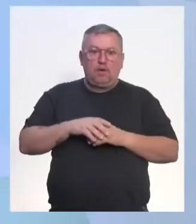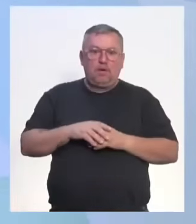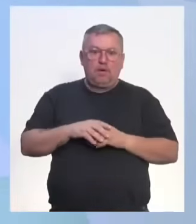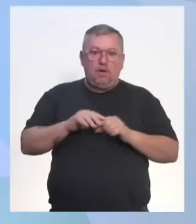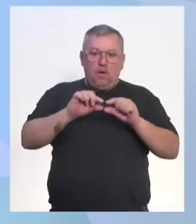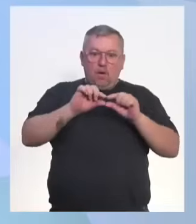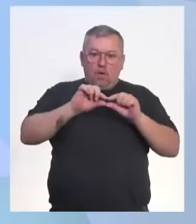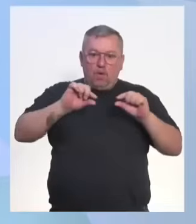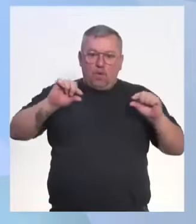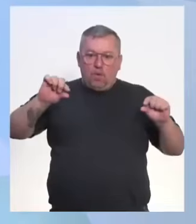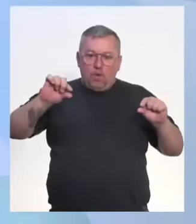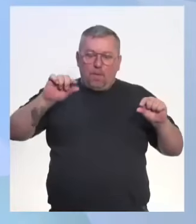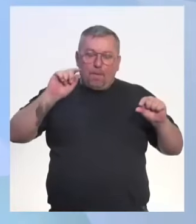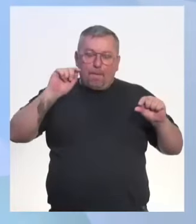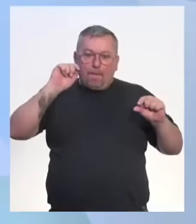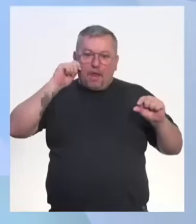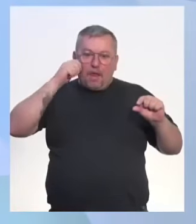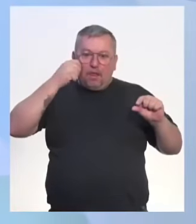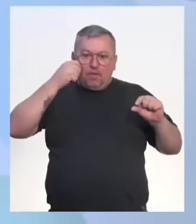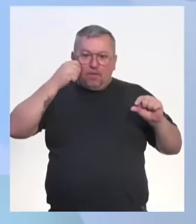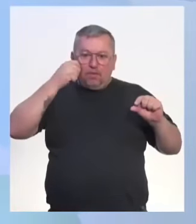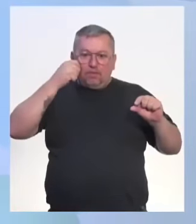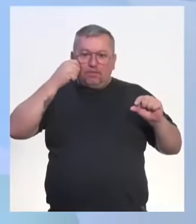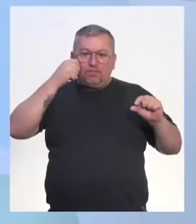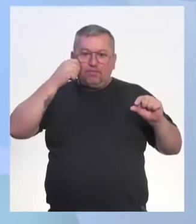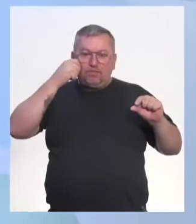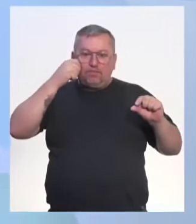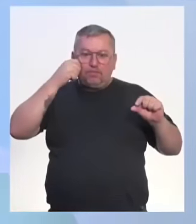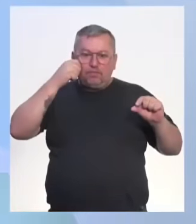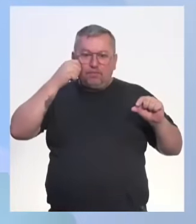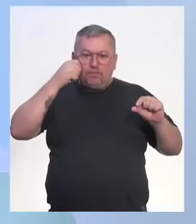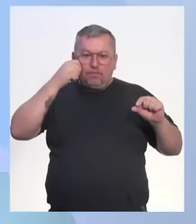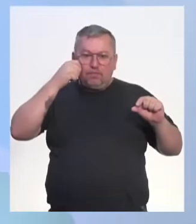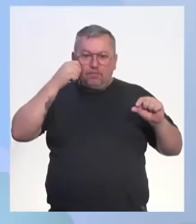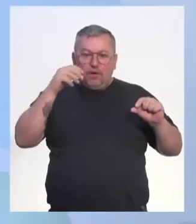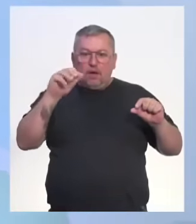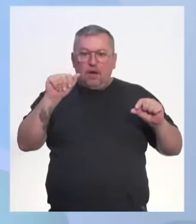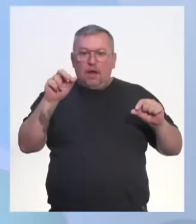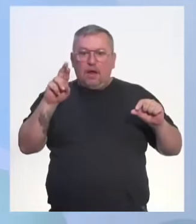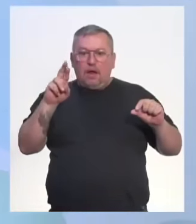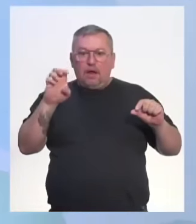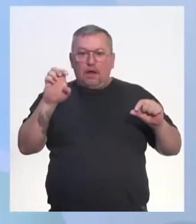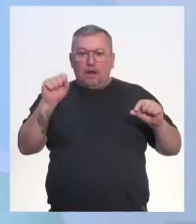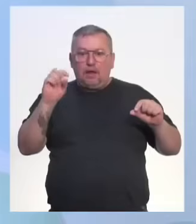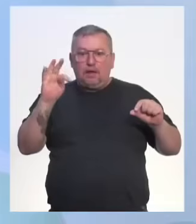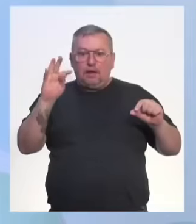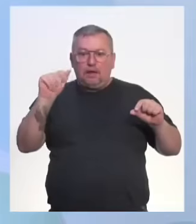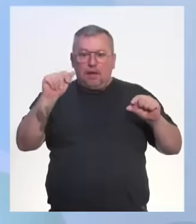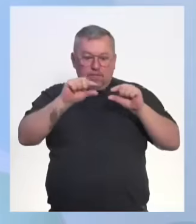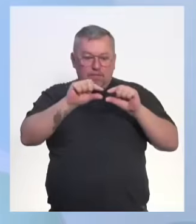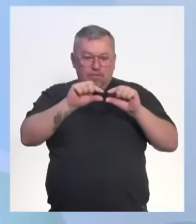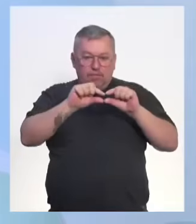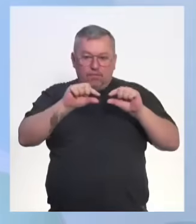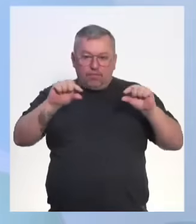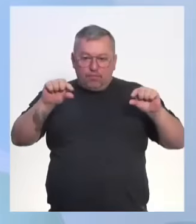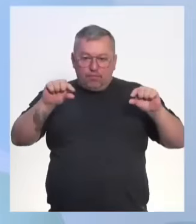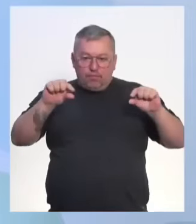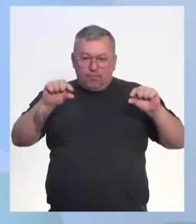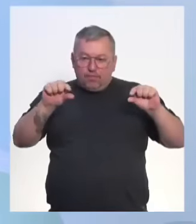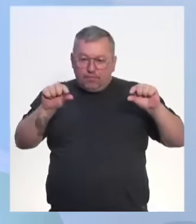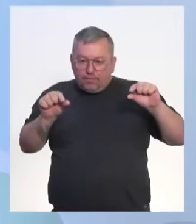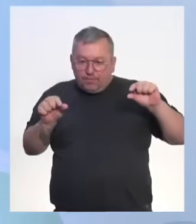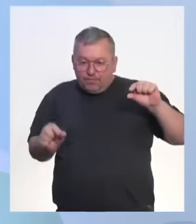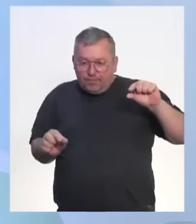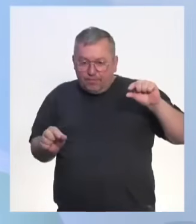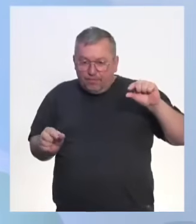preto aqui que vocês estão vendo, que eu tenho aqui, eu chamo ela de aresta, não é isso, Ale? Isso, e vocês podem observar que